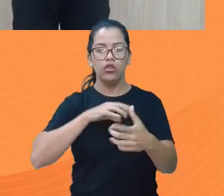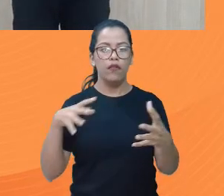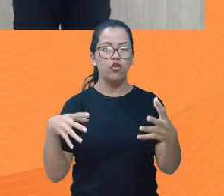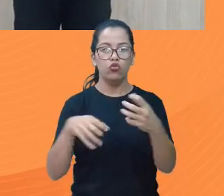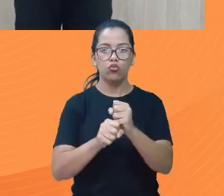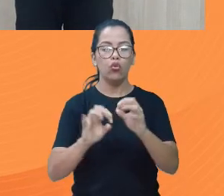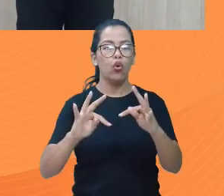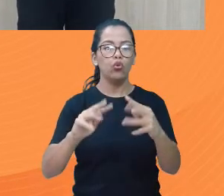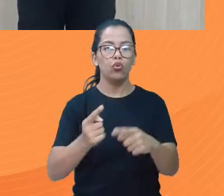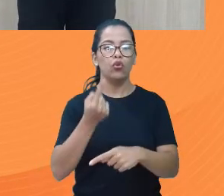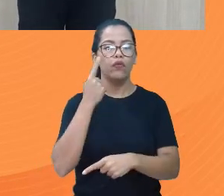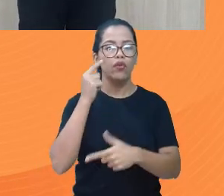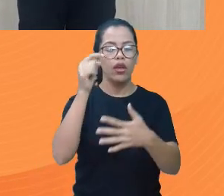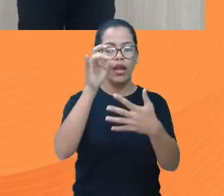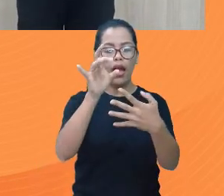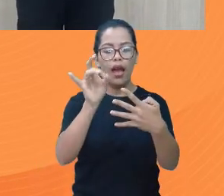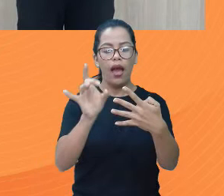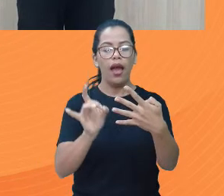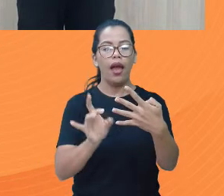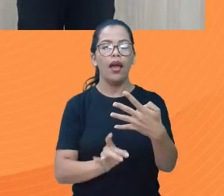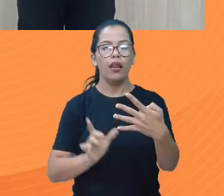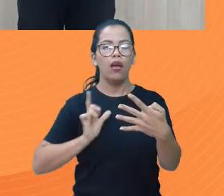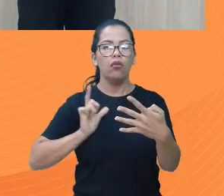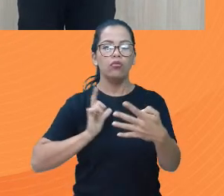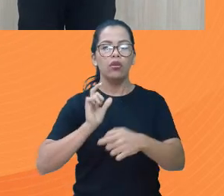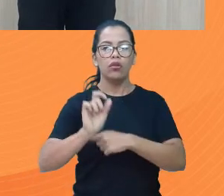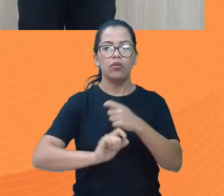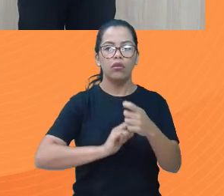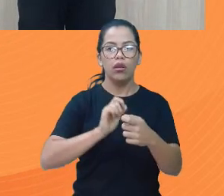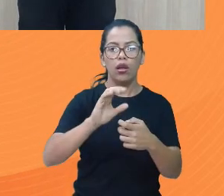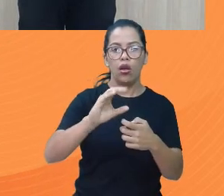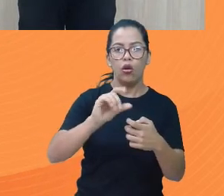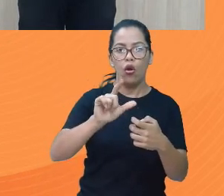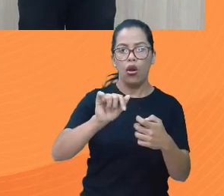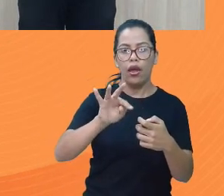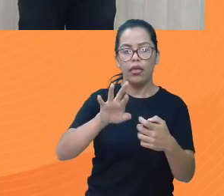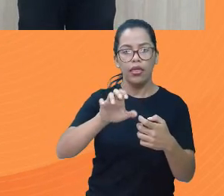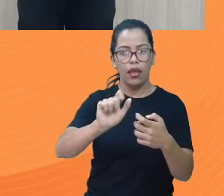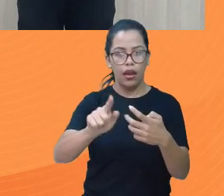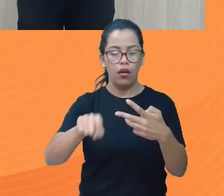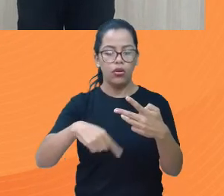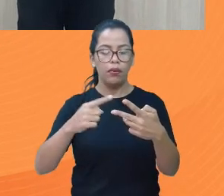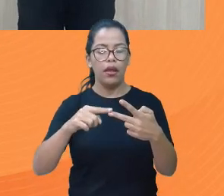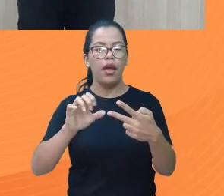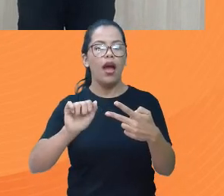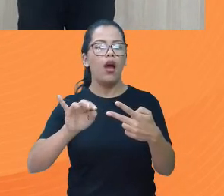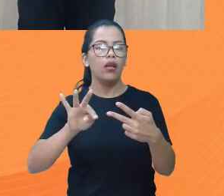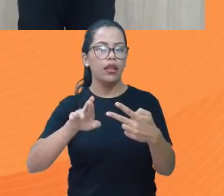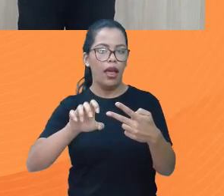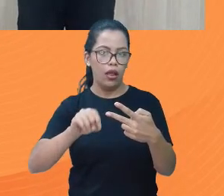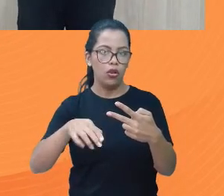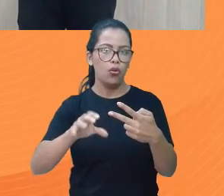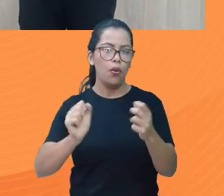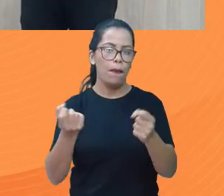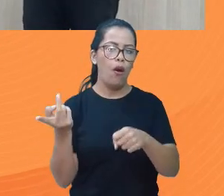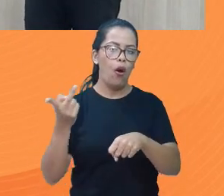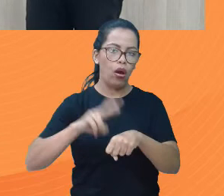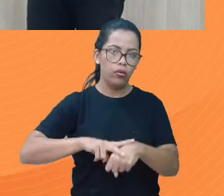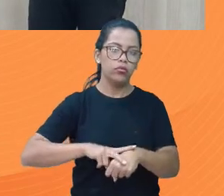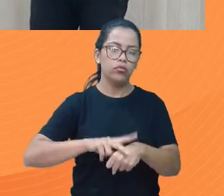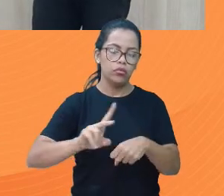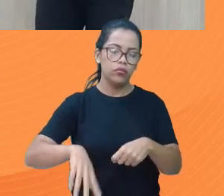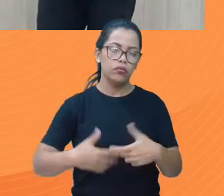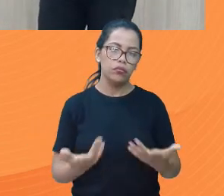que cada ângulo colateral e alterno, ele pode ser externo ou interno, certo? E aí a